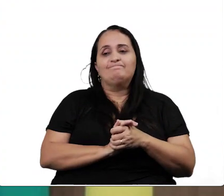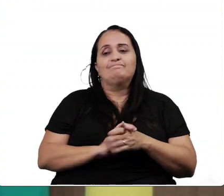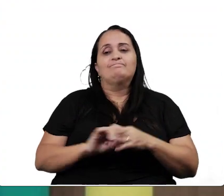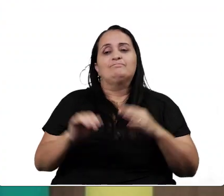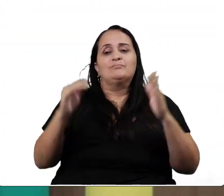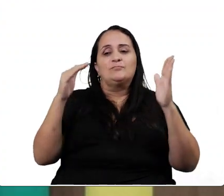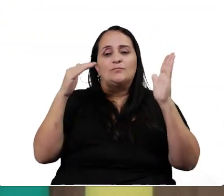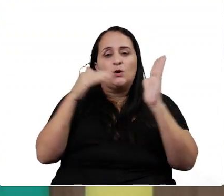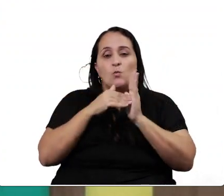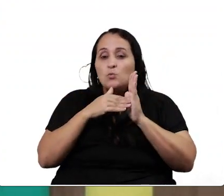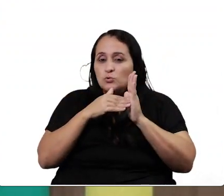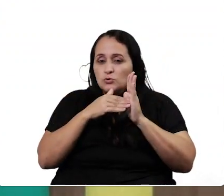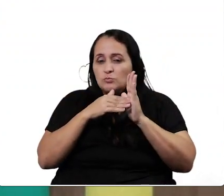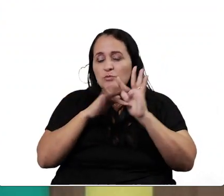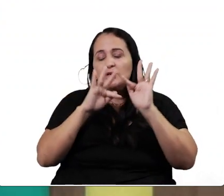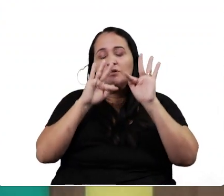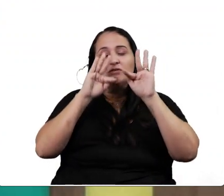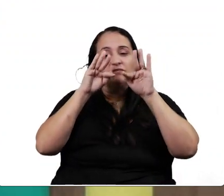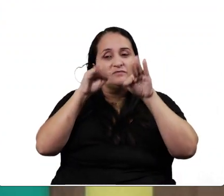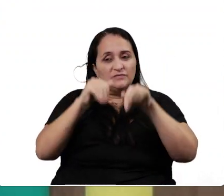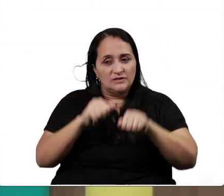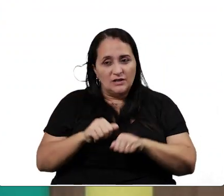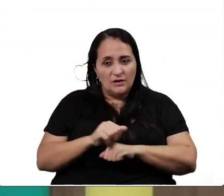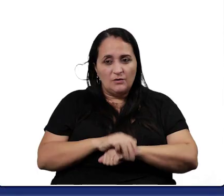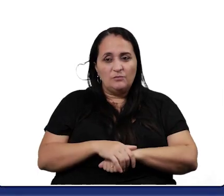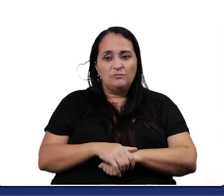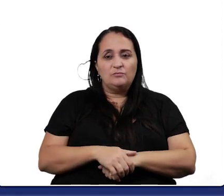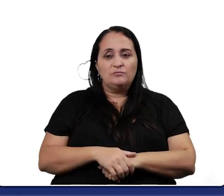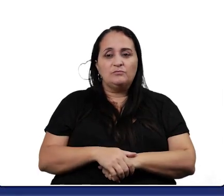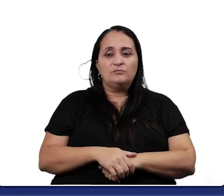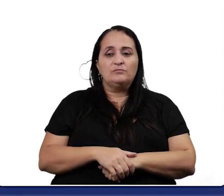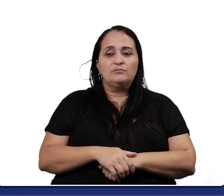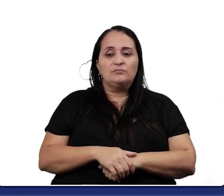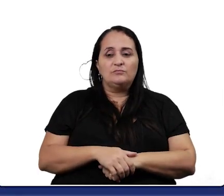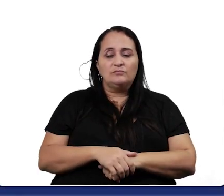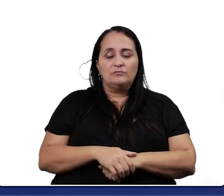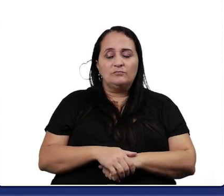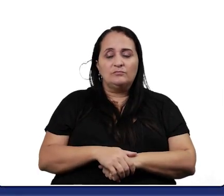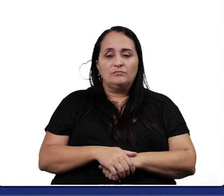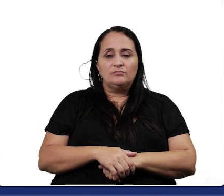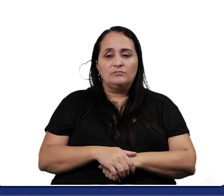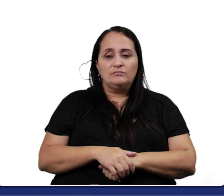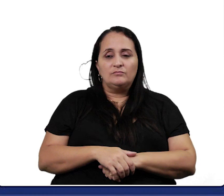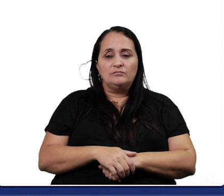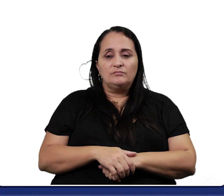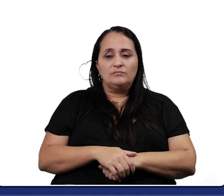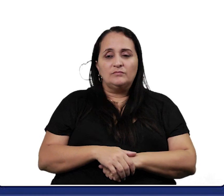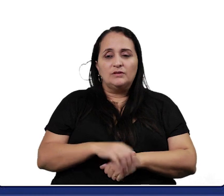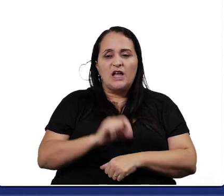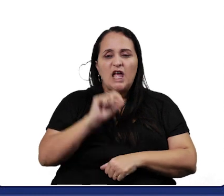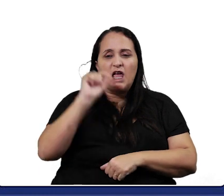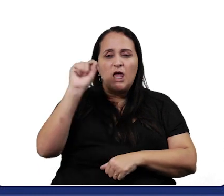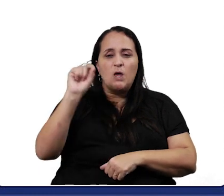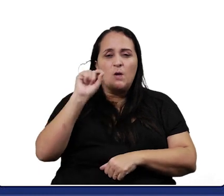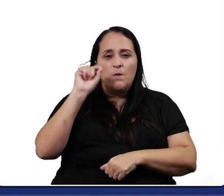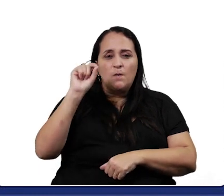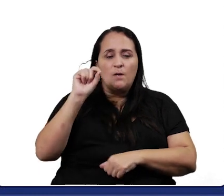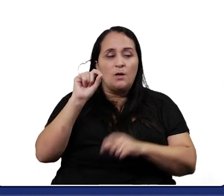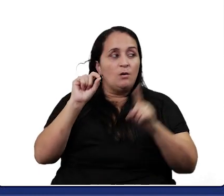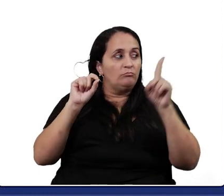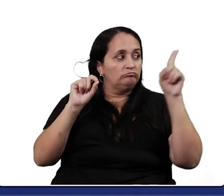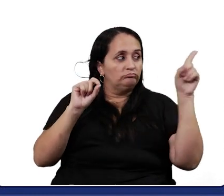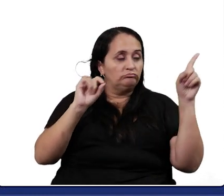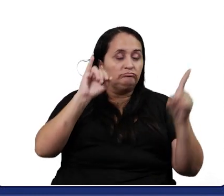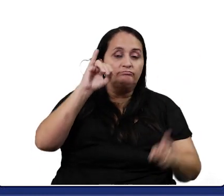Última questão, vamos chegando ao fim, que é uma questão de infográfico. E